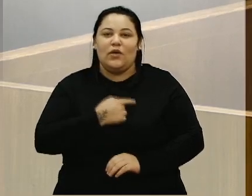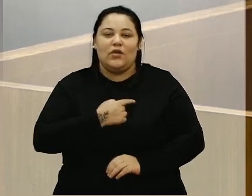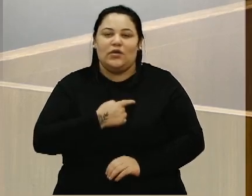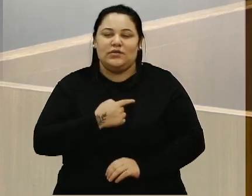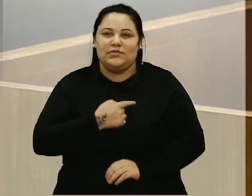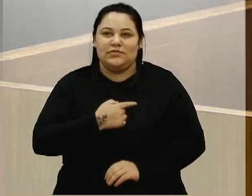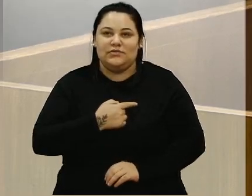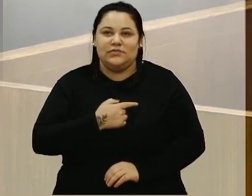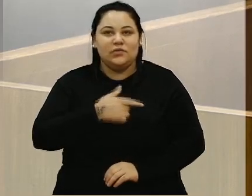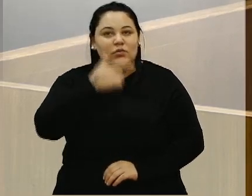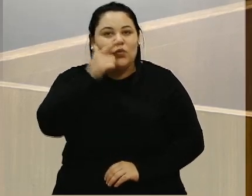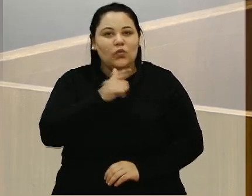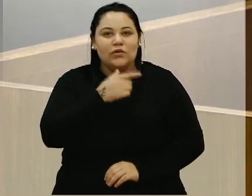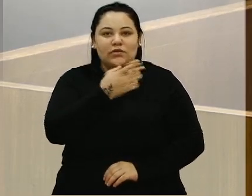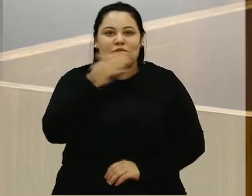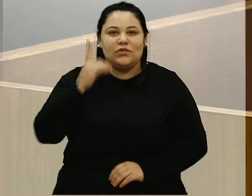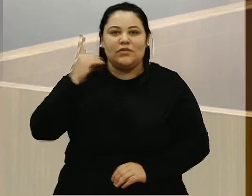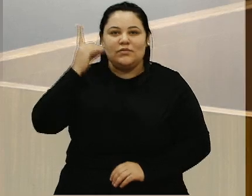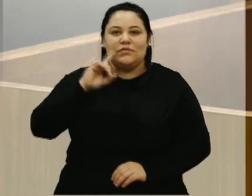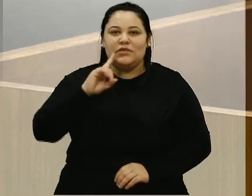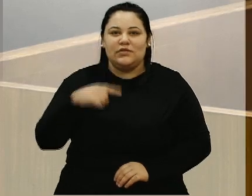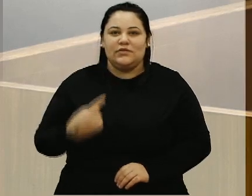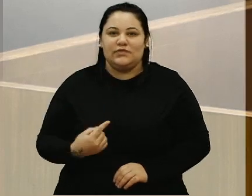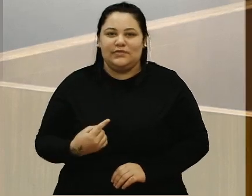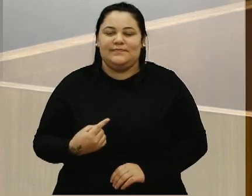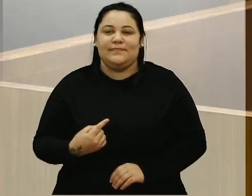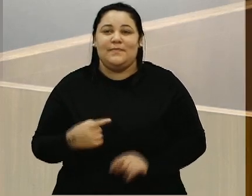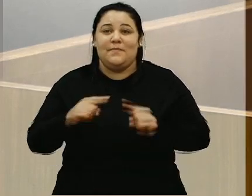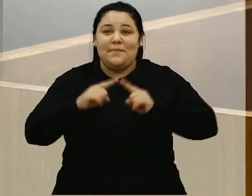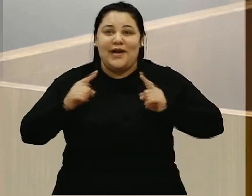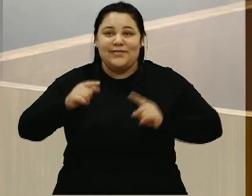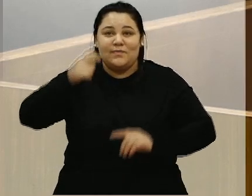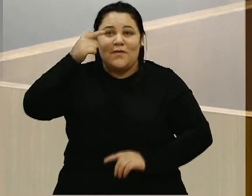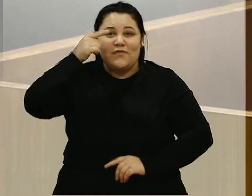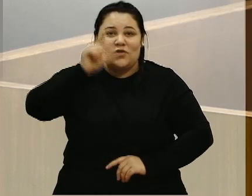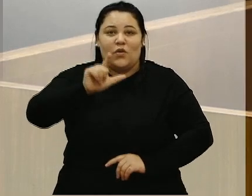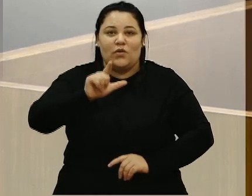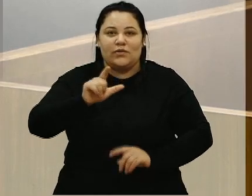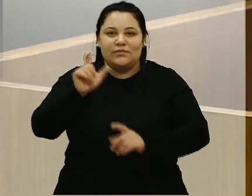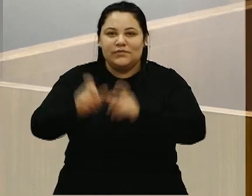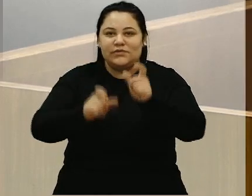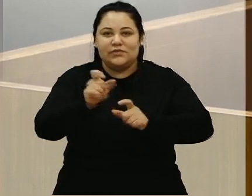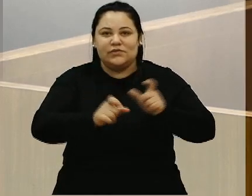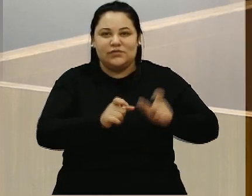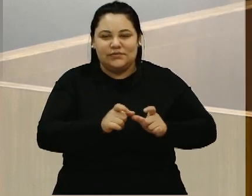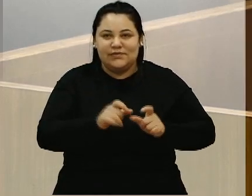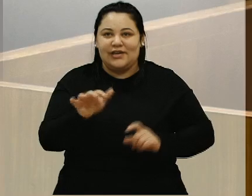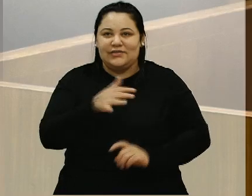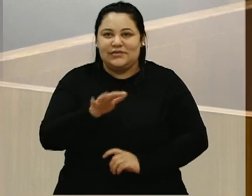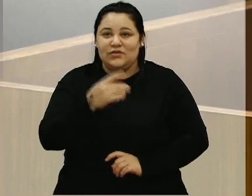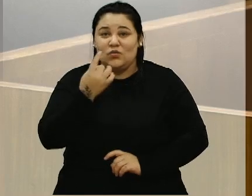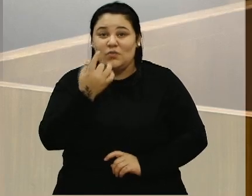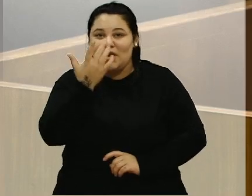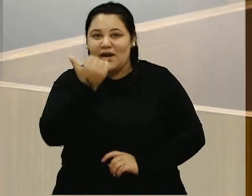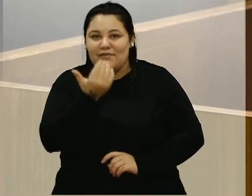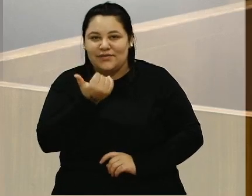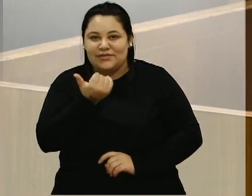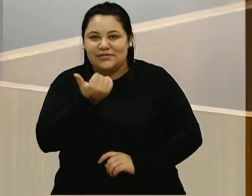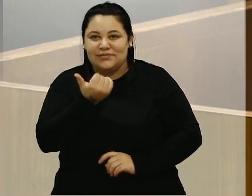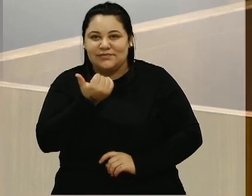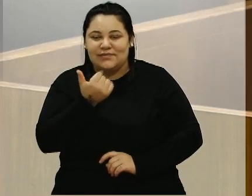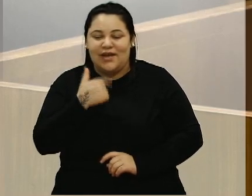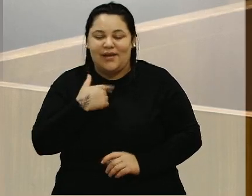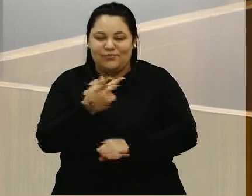Lucas, da deputada Denise, mas é uma vitória para aquelas pessoas que muitas vezes uma refeição que elas têm é catando